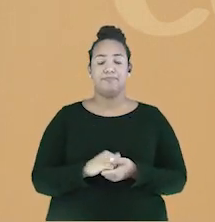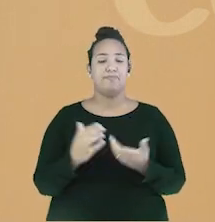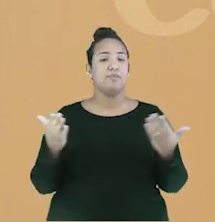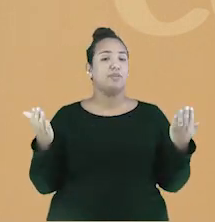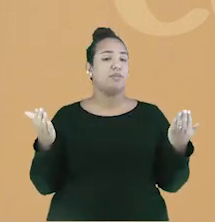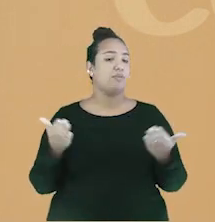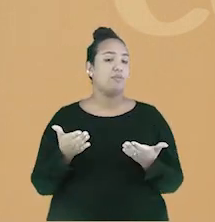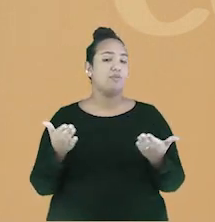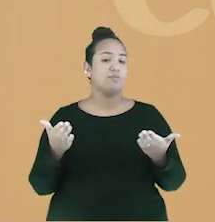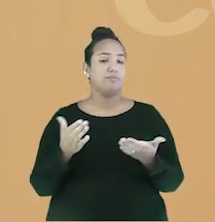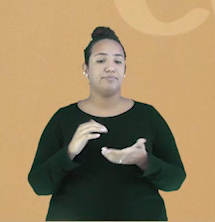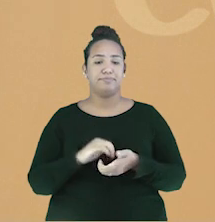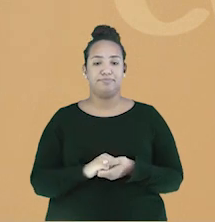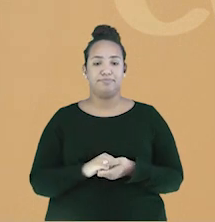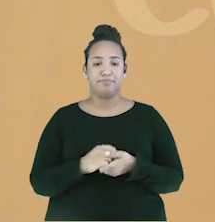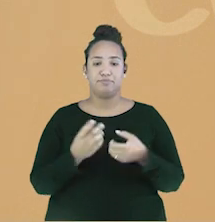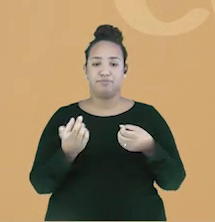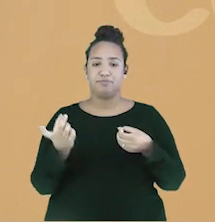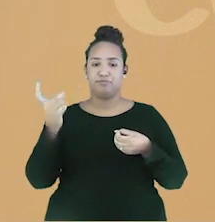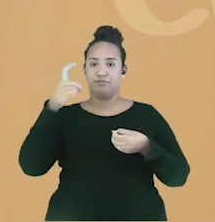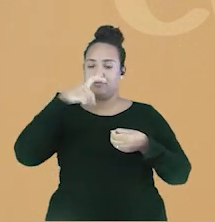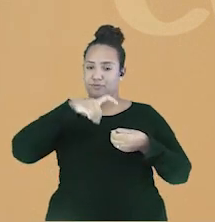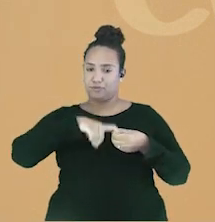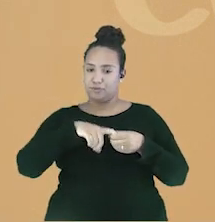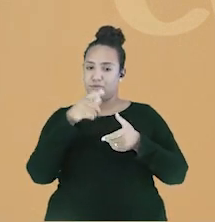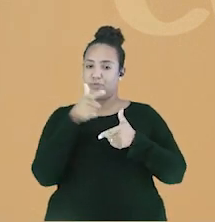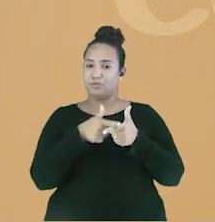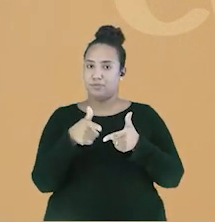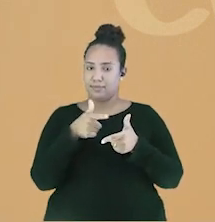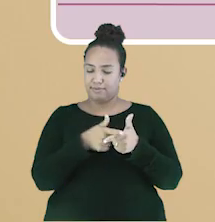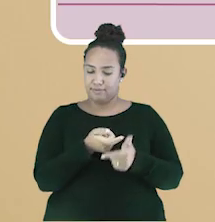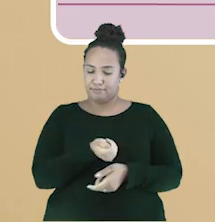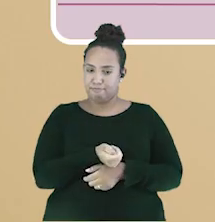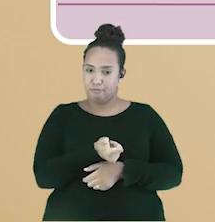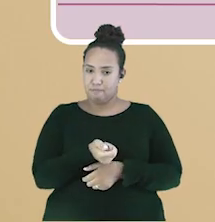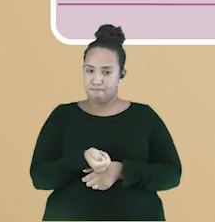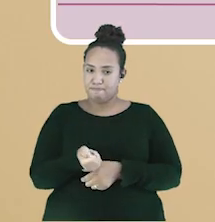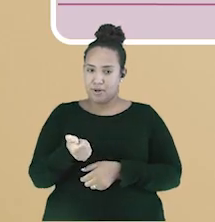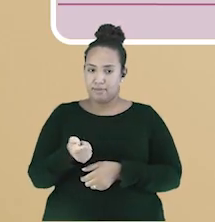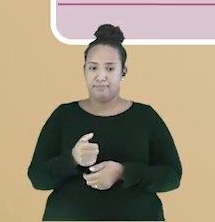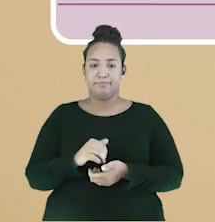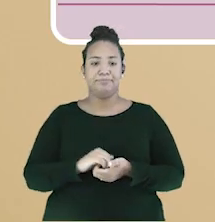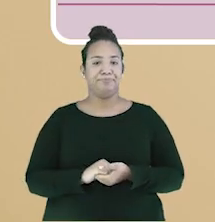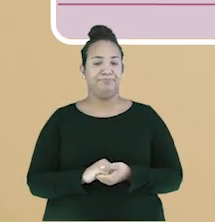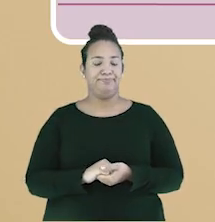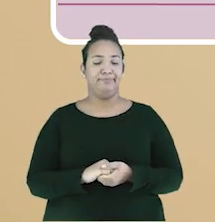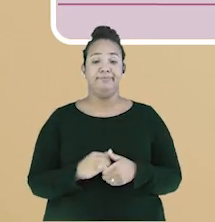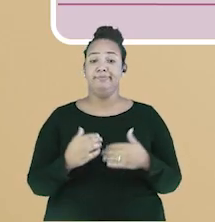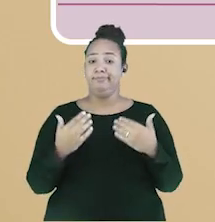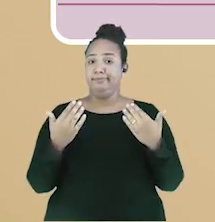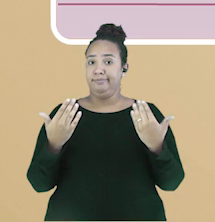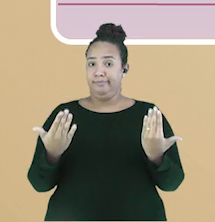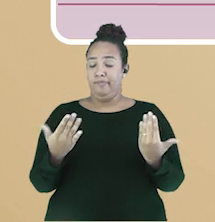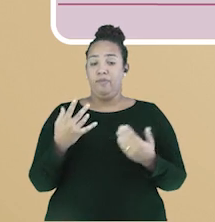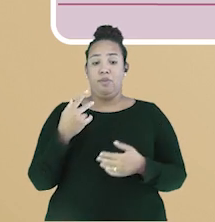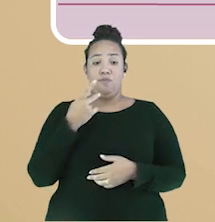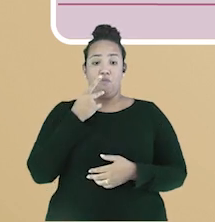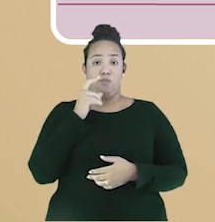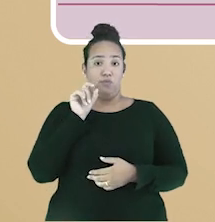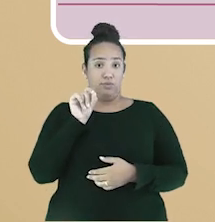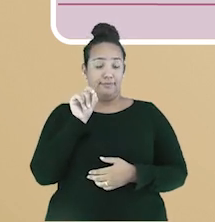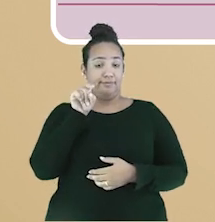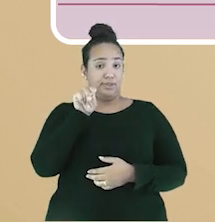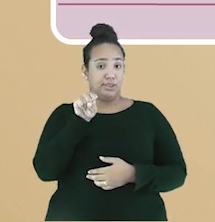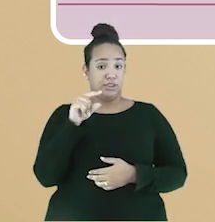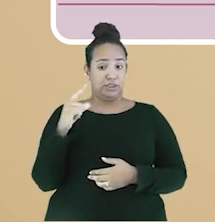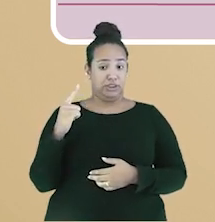Agora, voltando ao problema das bolinhas de gude. Nesse caso, nós dissemos que você tinha